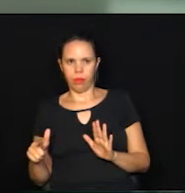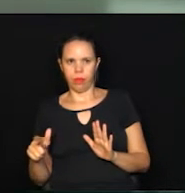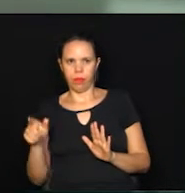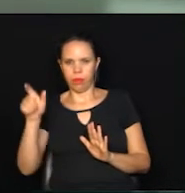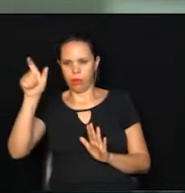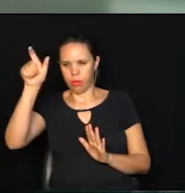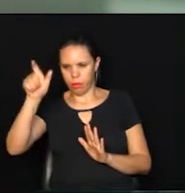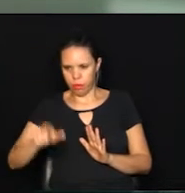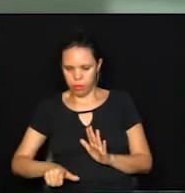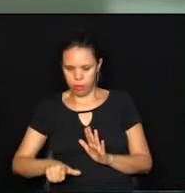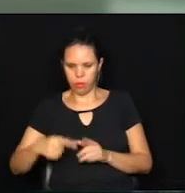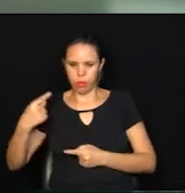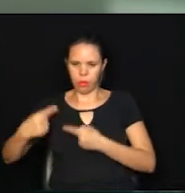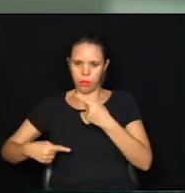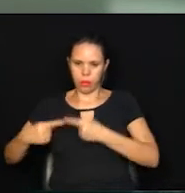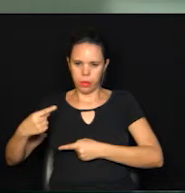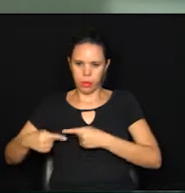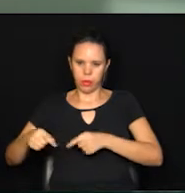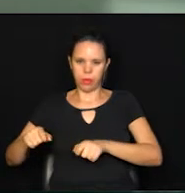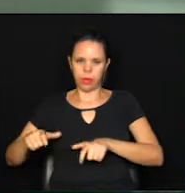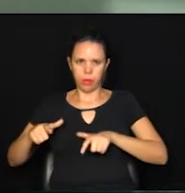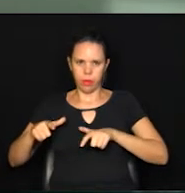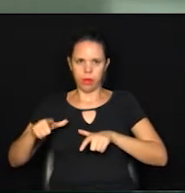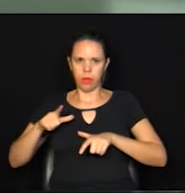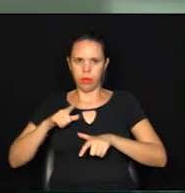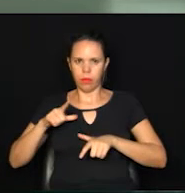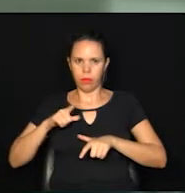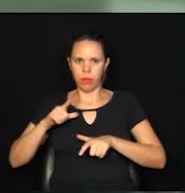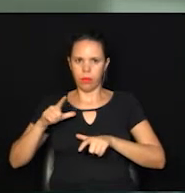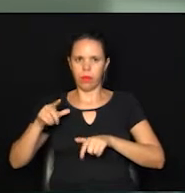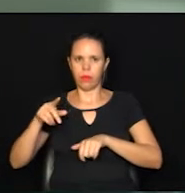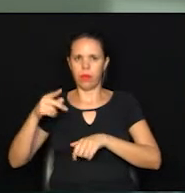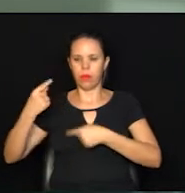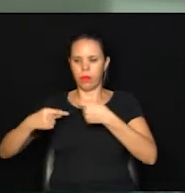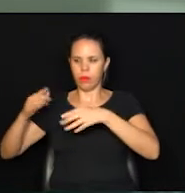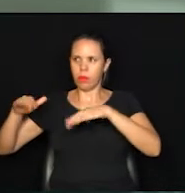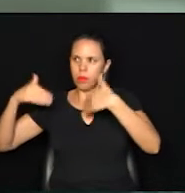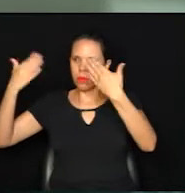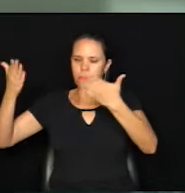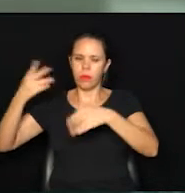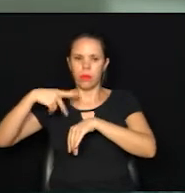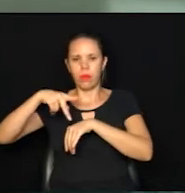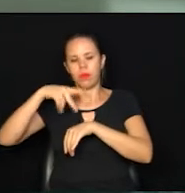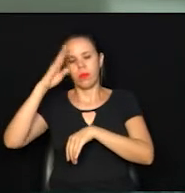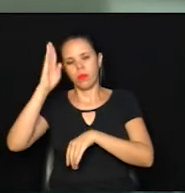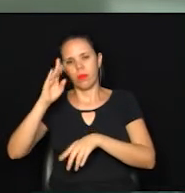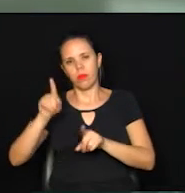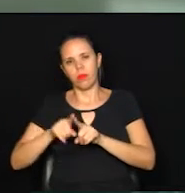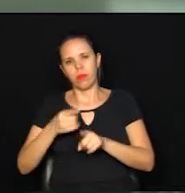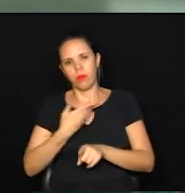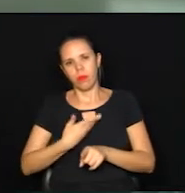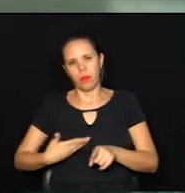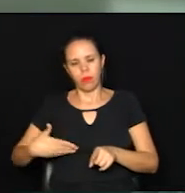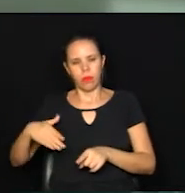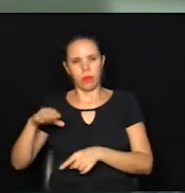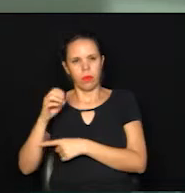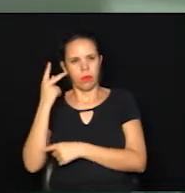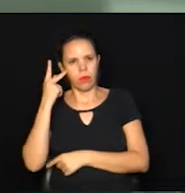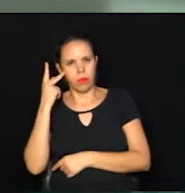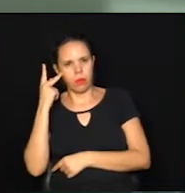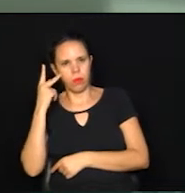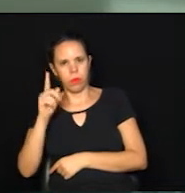políticos em matéria de diplomacia ou política externa. O governo de São Paulo